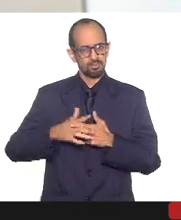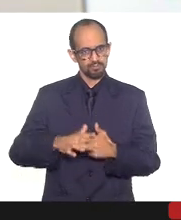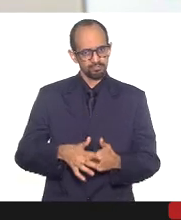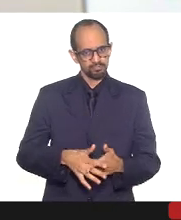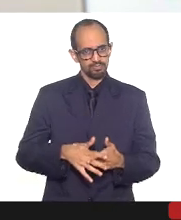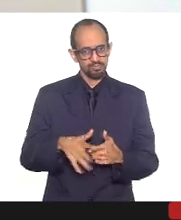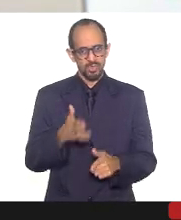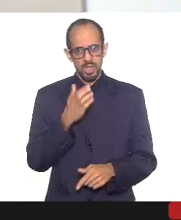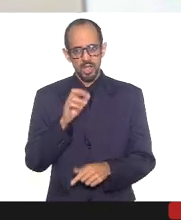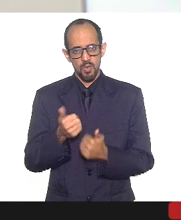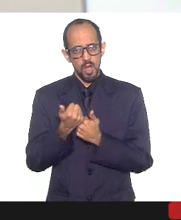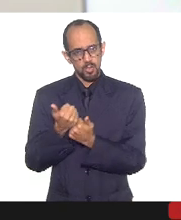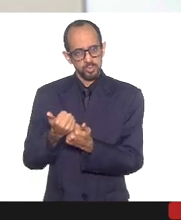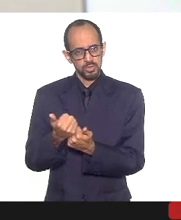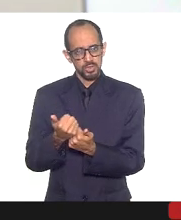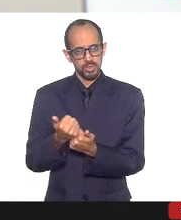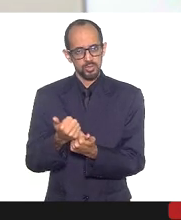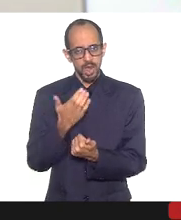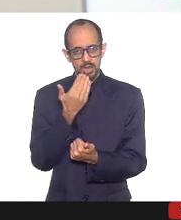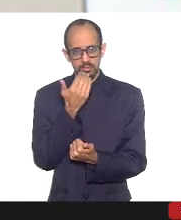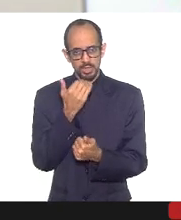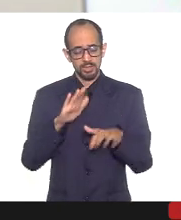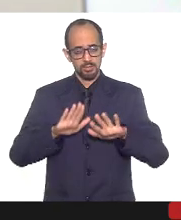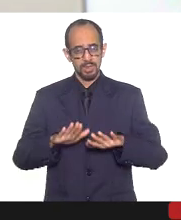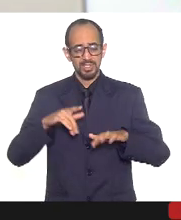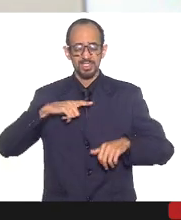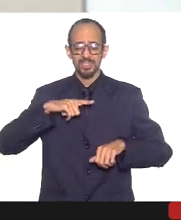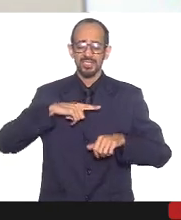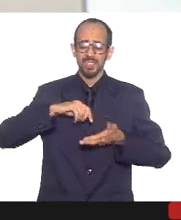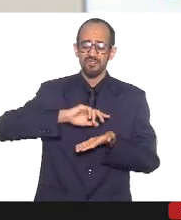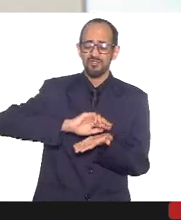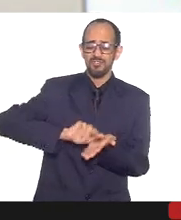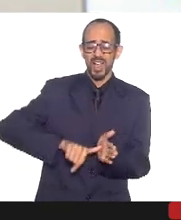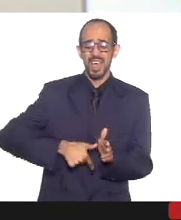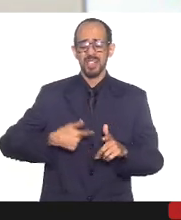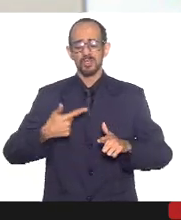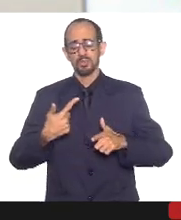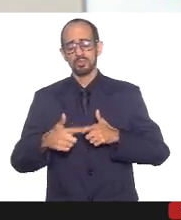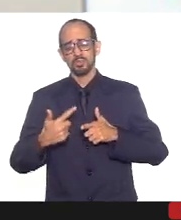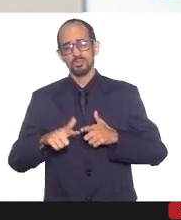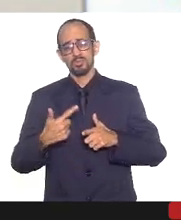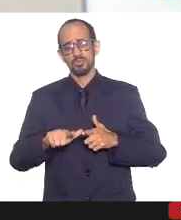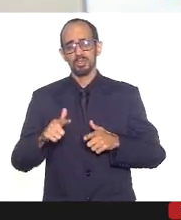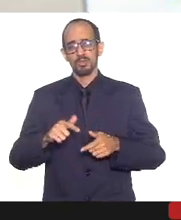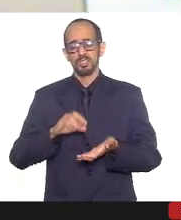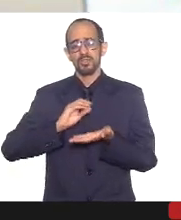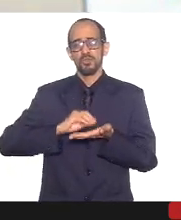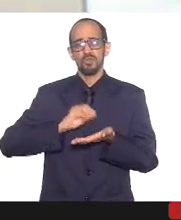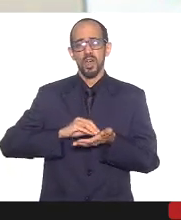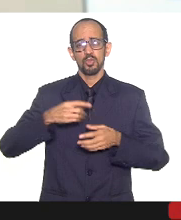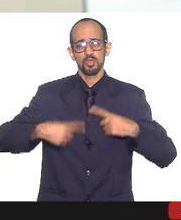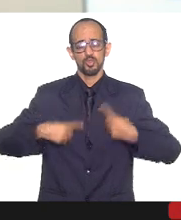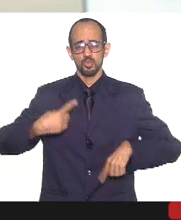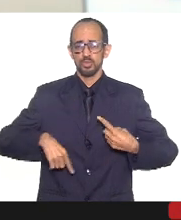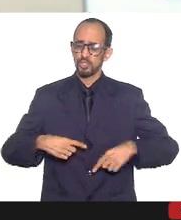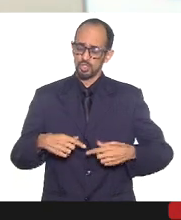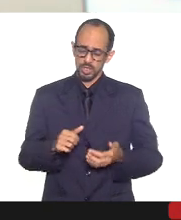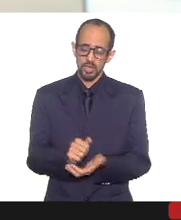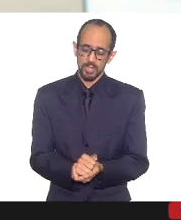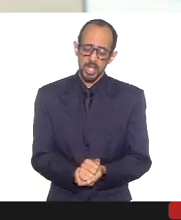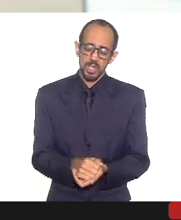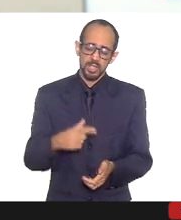mas continuamos com uma série de pautas pendentes para serem aprofundadas, que passam, né, como eu já disse,